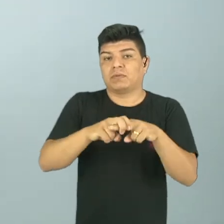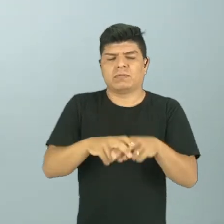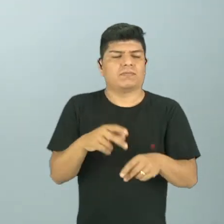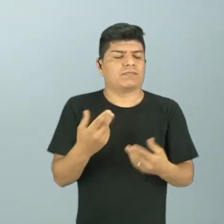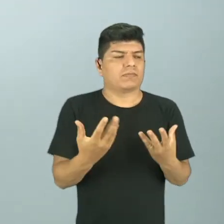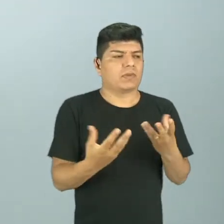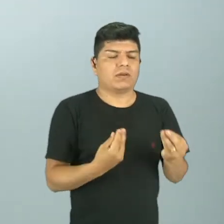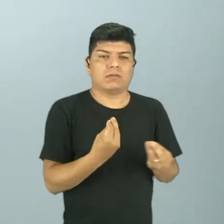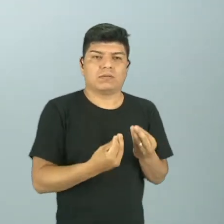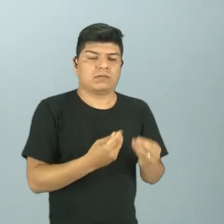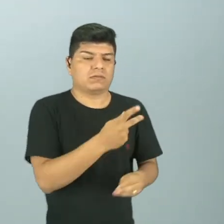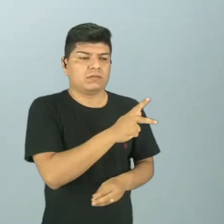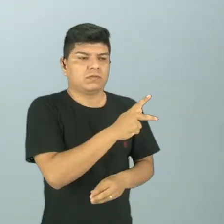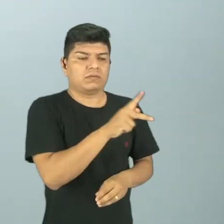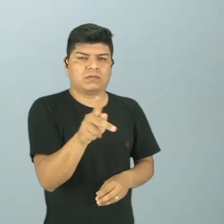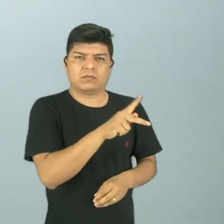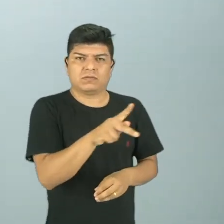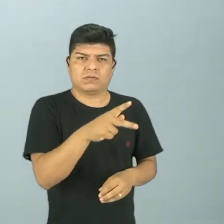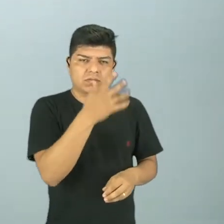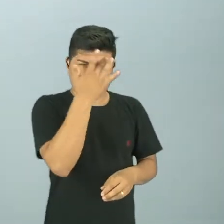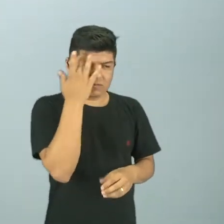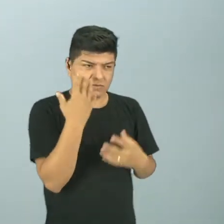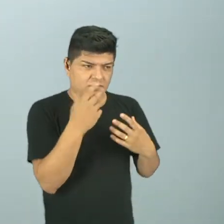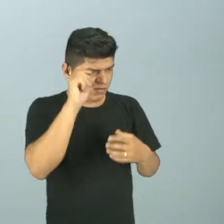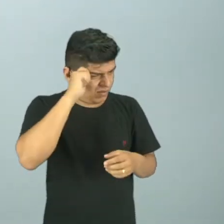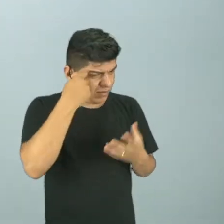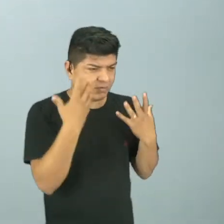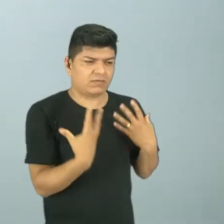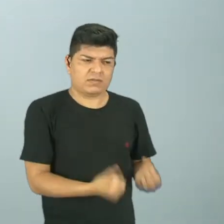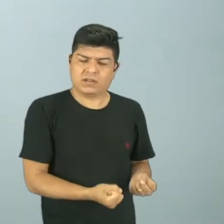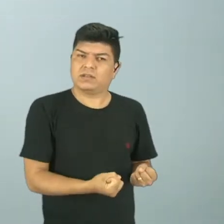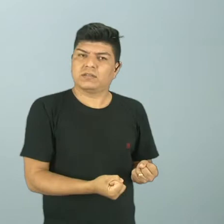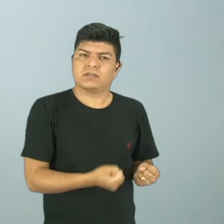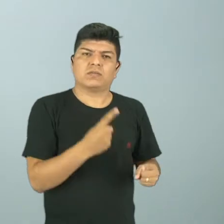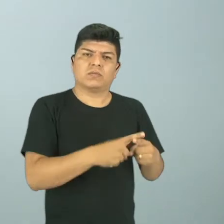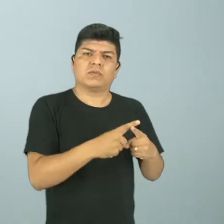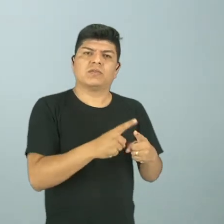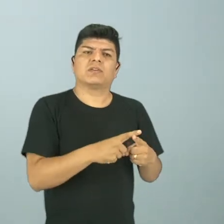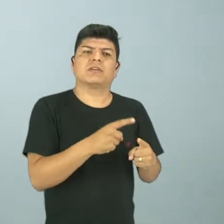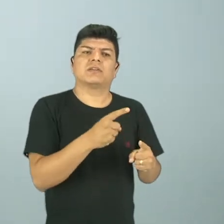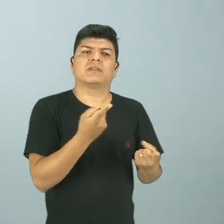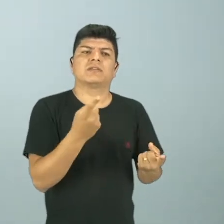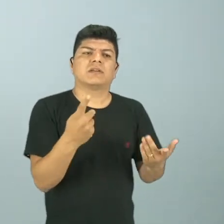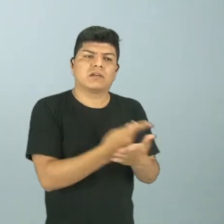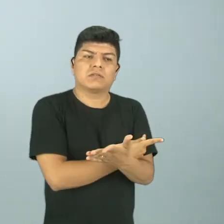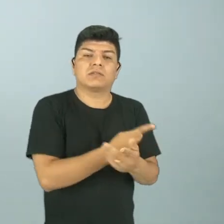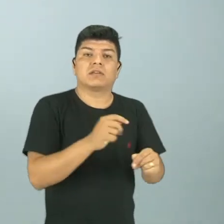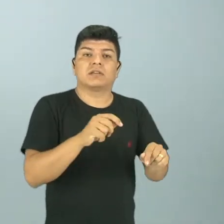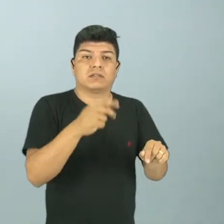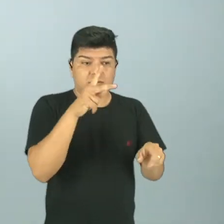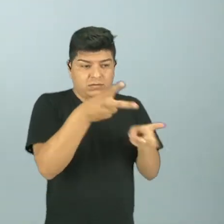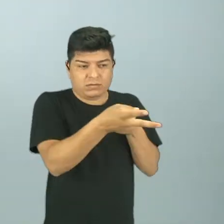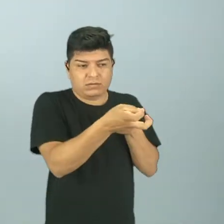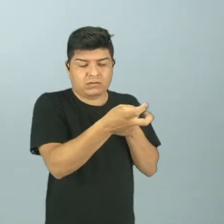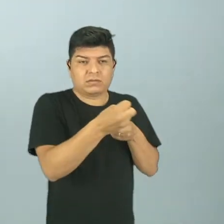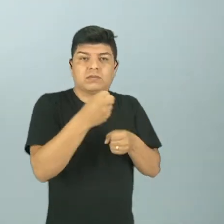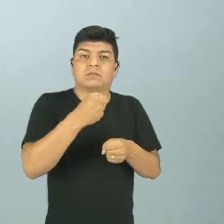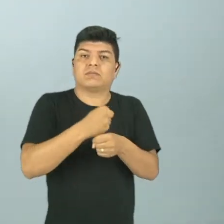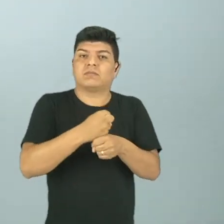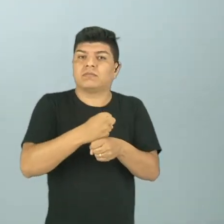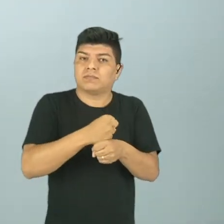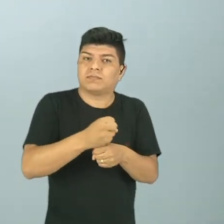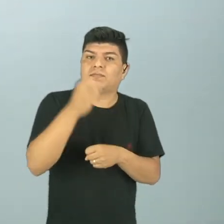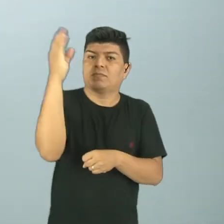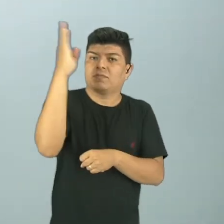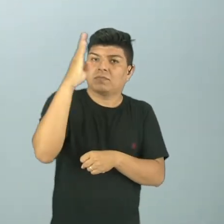professora, os negros aceitam isso? Por que isso acontece com os negros? Não. A gente também percebe ao longo da história do